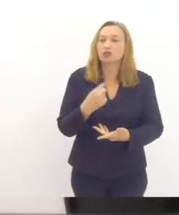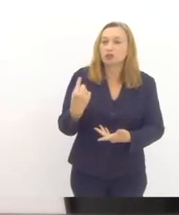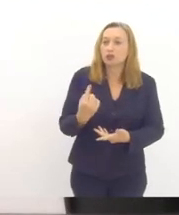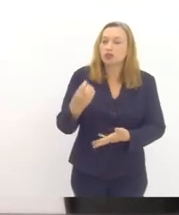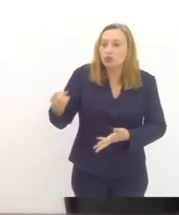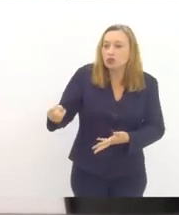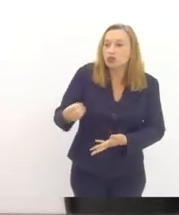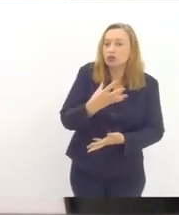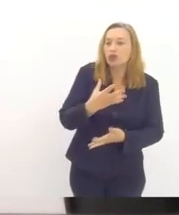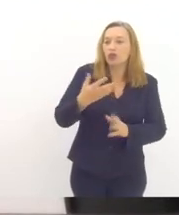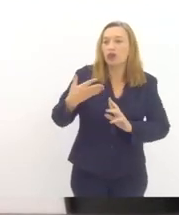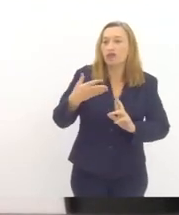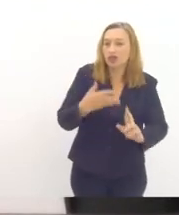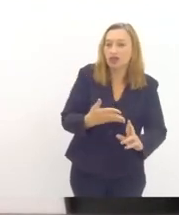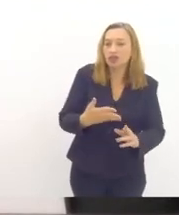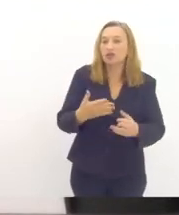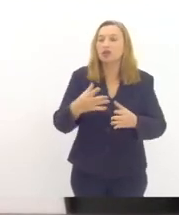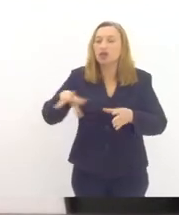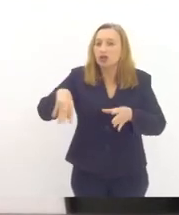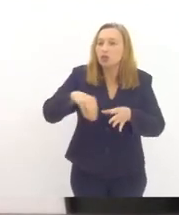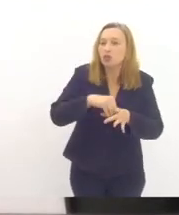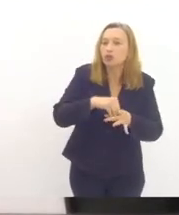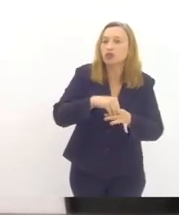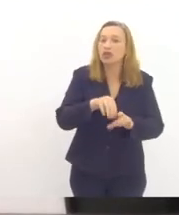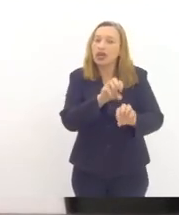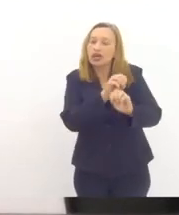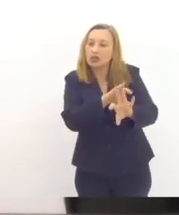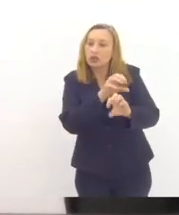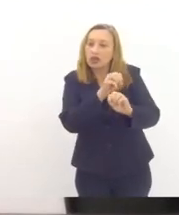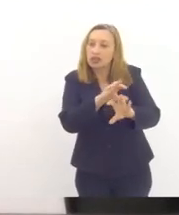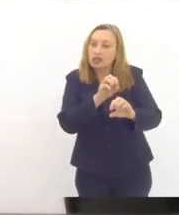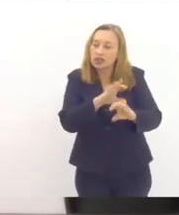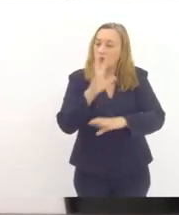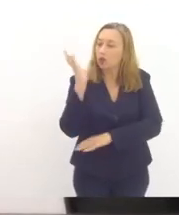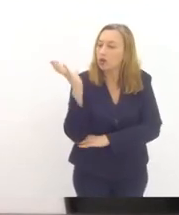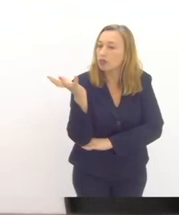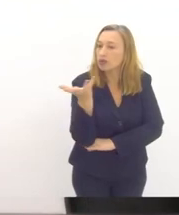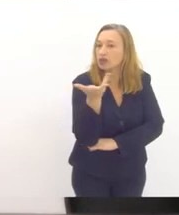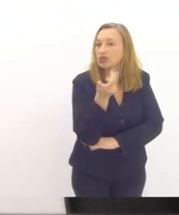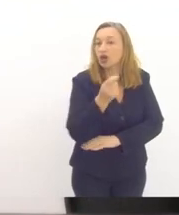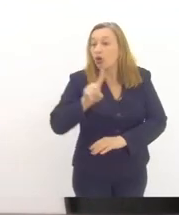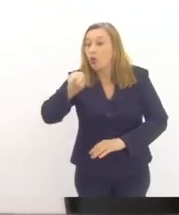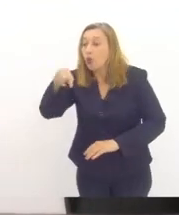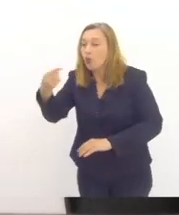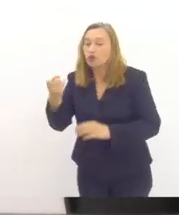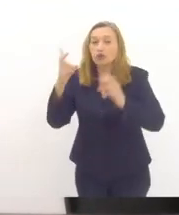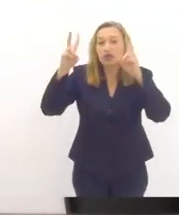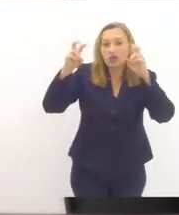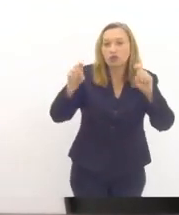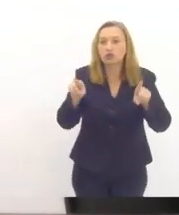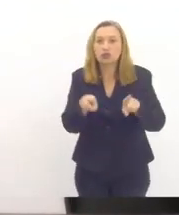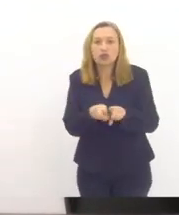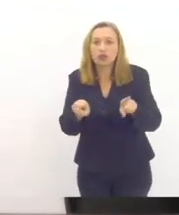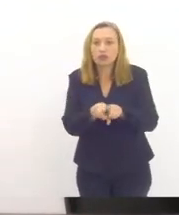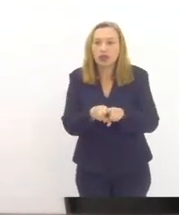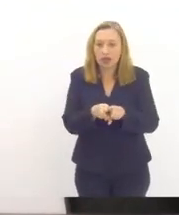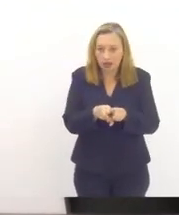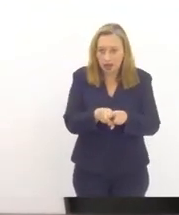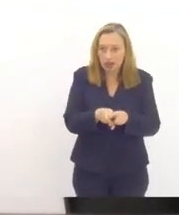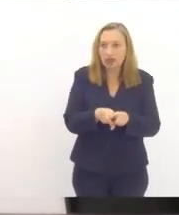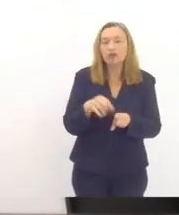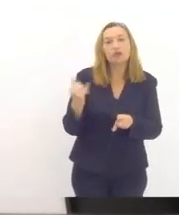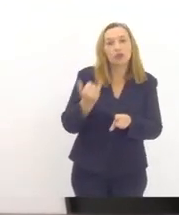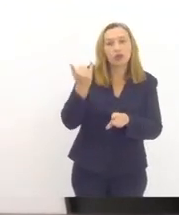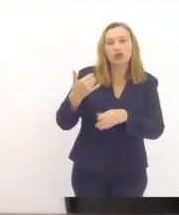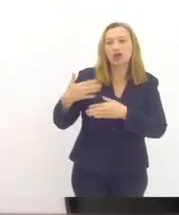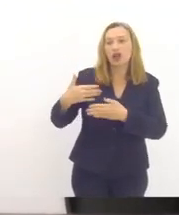novo referencial, incluindo educação ambiental, incluindo outras questões que se fizeram pertinentes ao